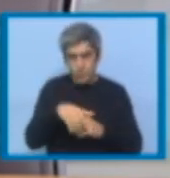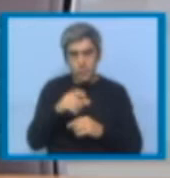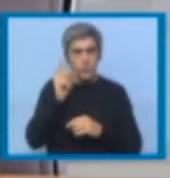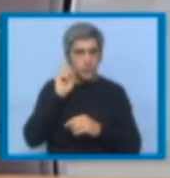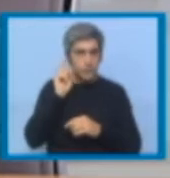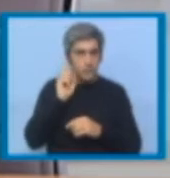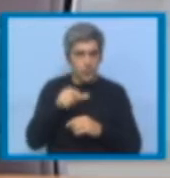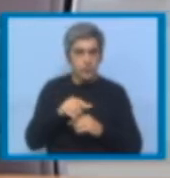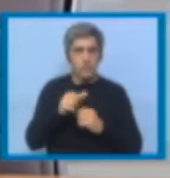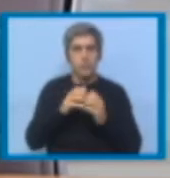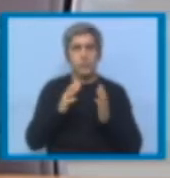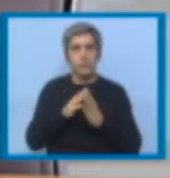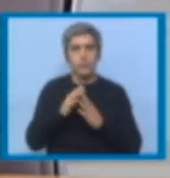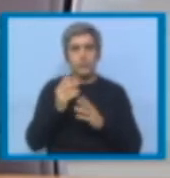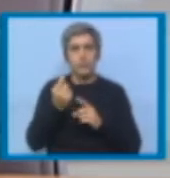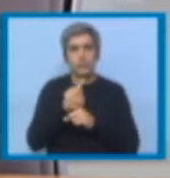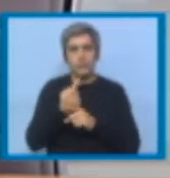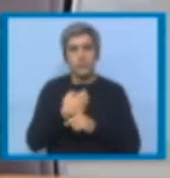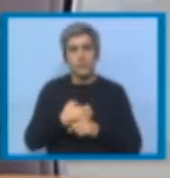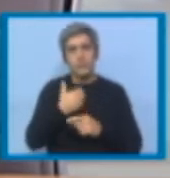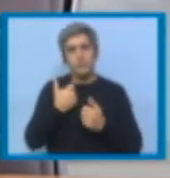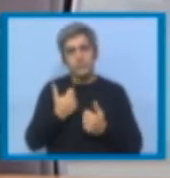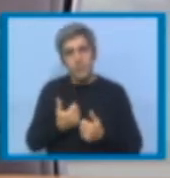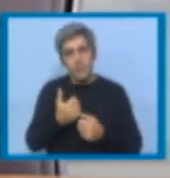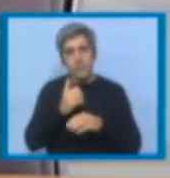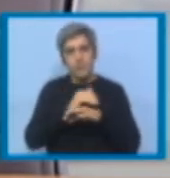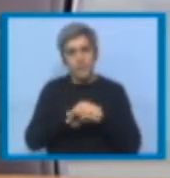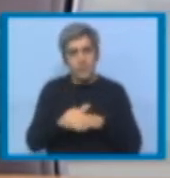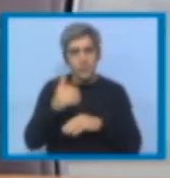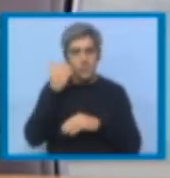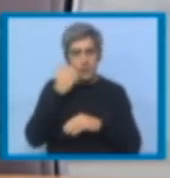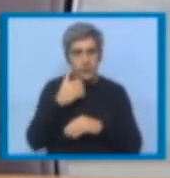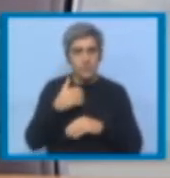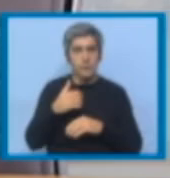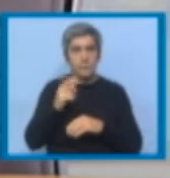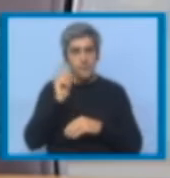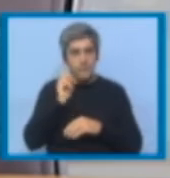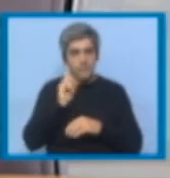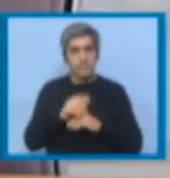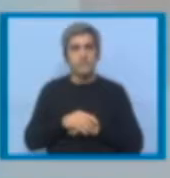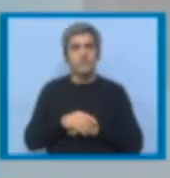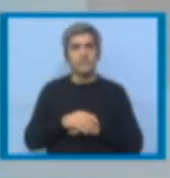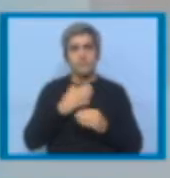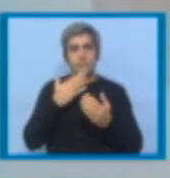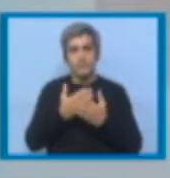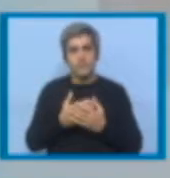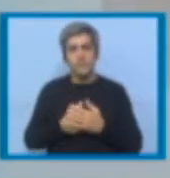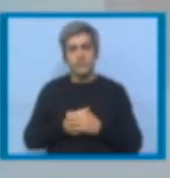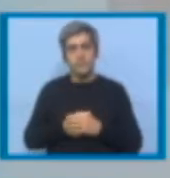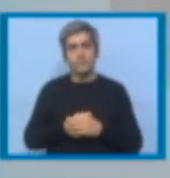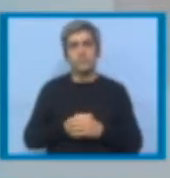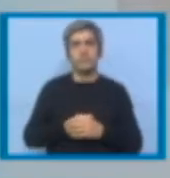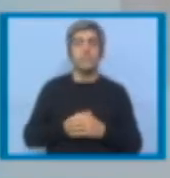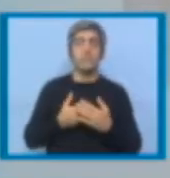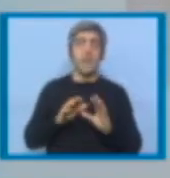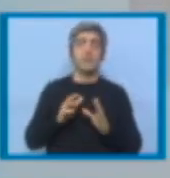muito importante todo aquele conforto e afeto. Uma dimensão afetiva do Estado, não é? Que nos foi dar. De alguma forma. Agora, acho